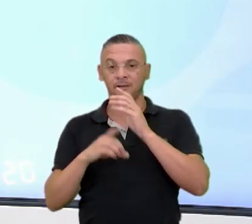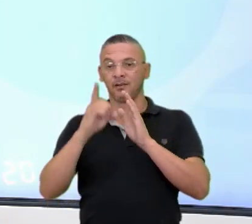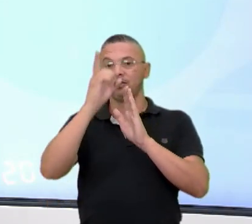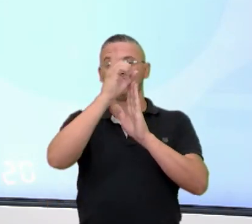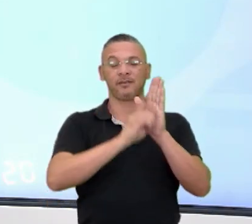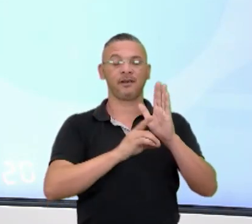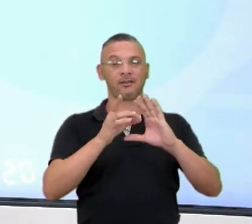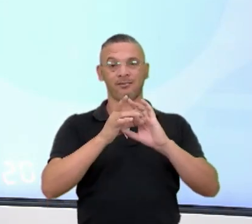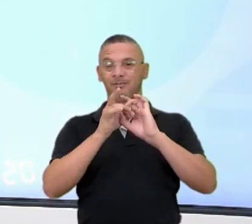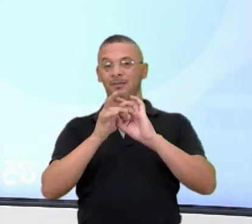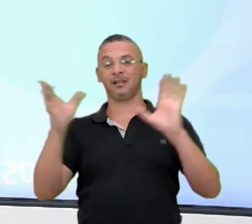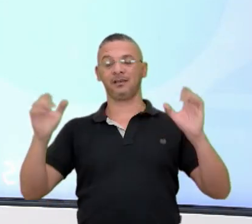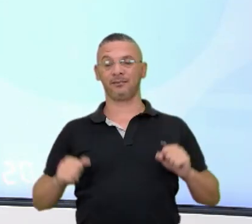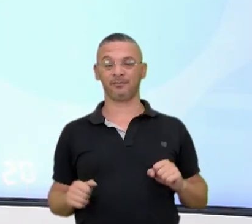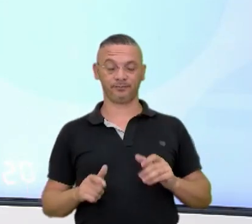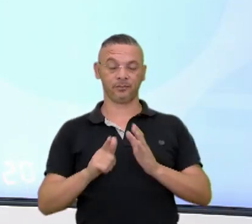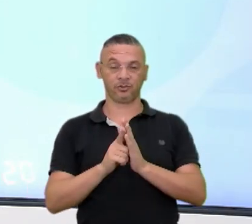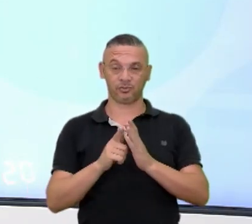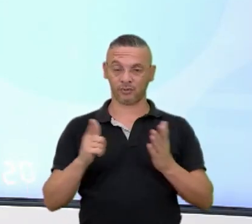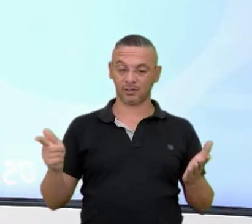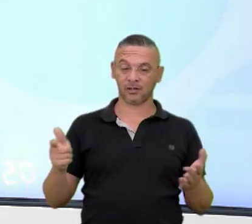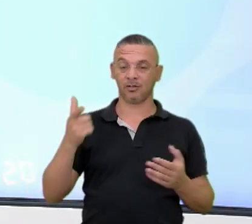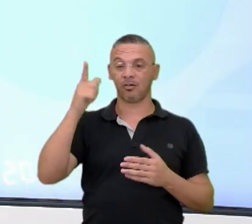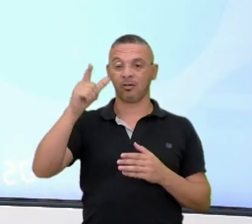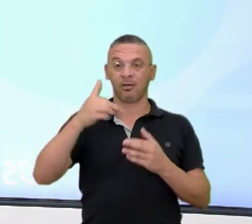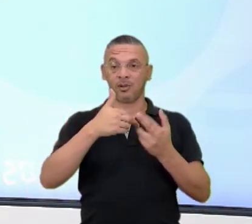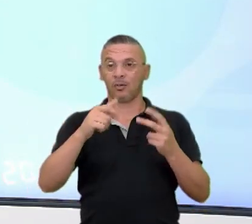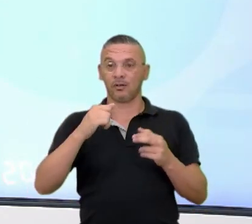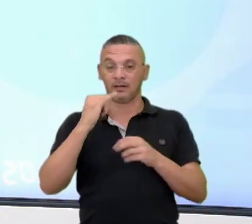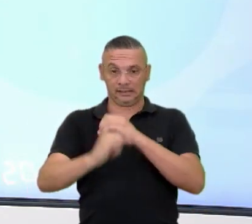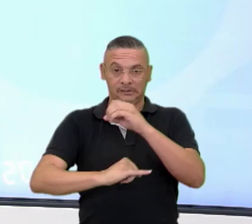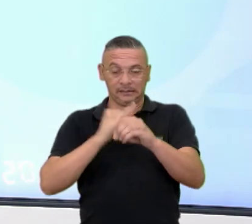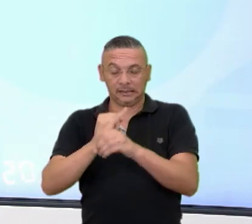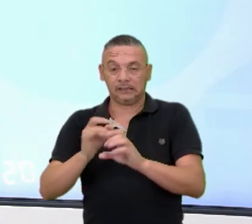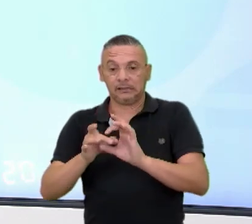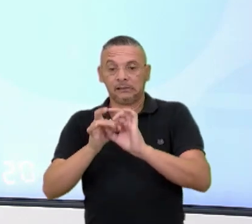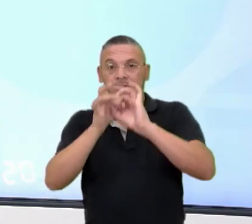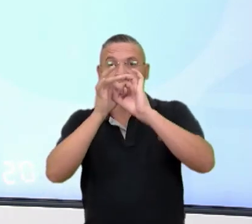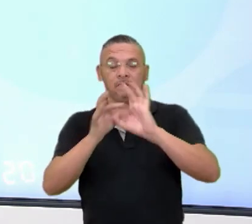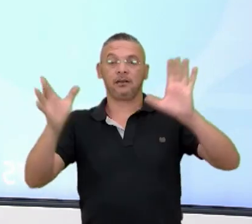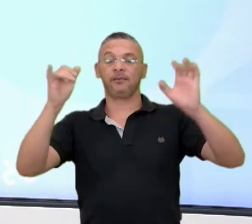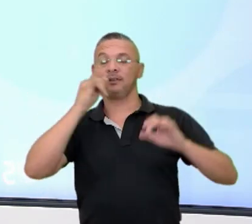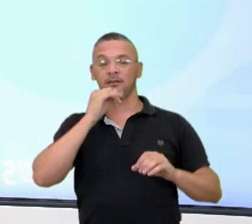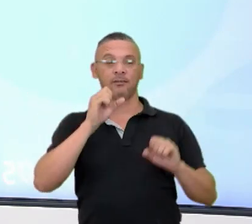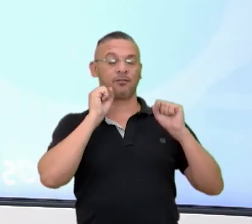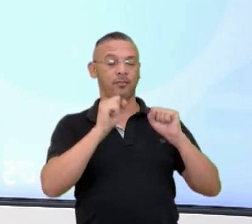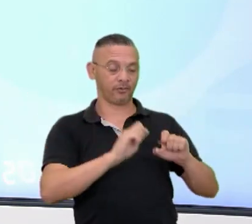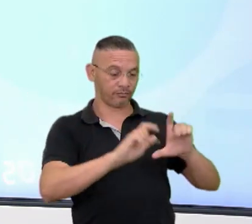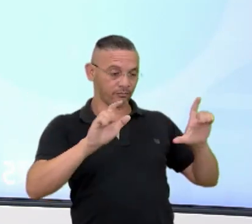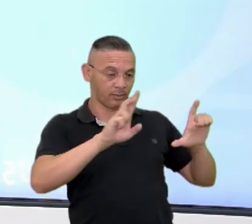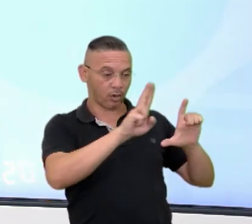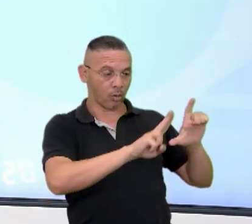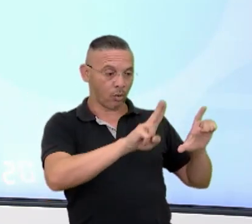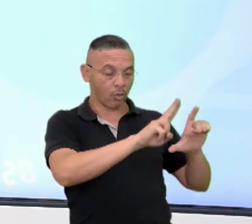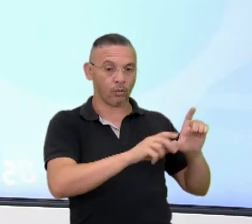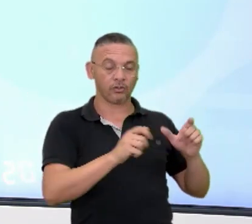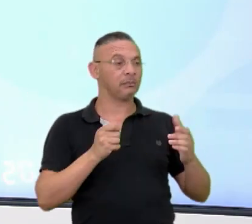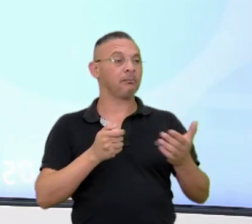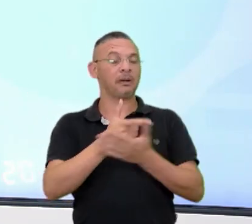da mesma forma. É um eco. O canal A fala uma coisa e tem um eco no canal B, no canal C, no canal D, no canal